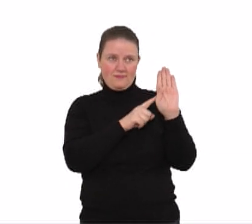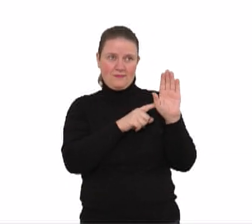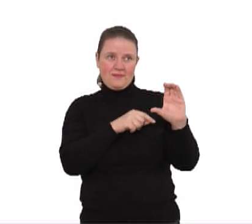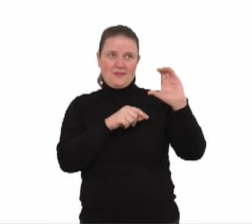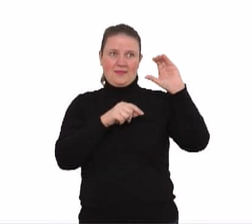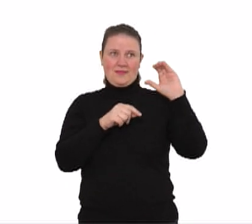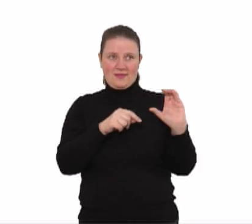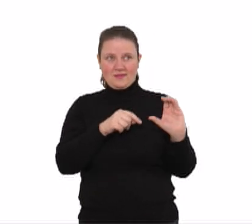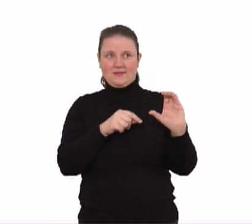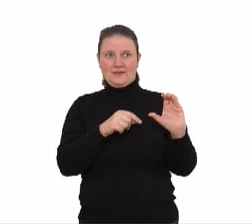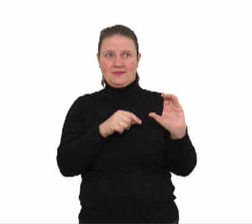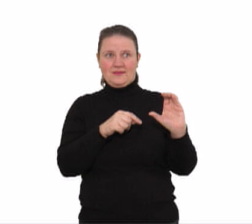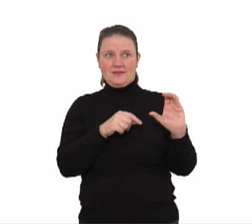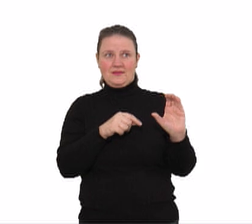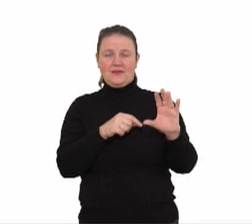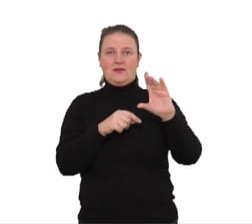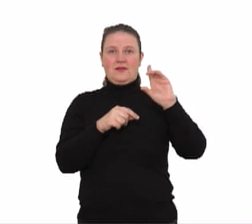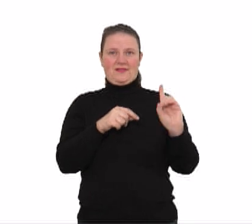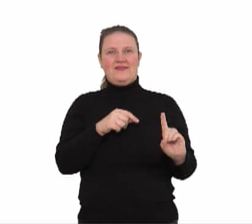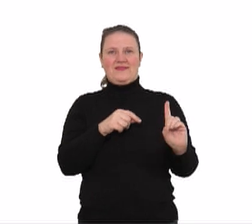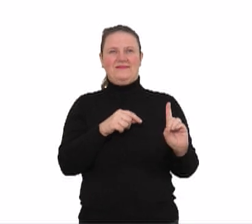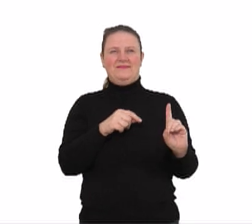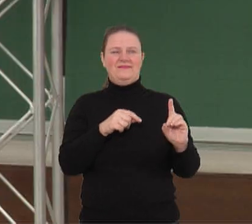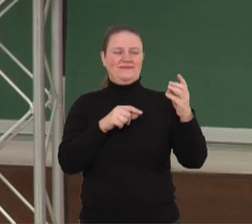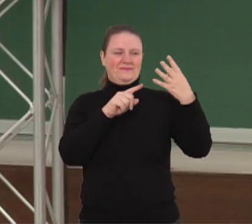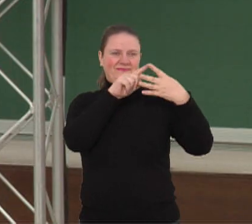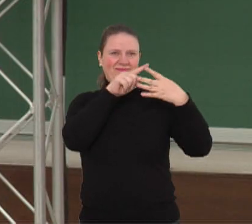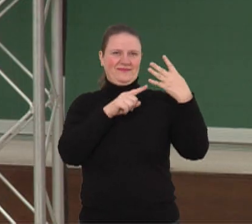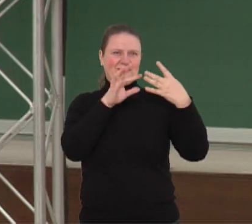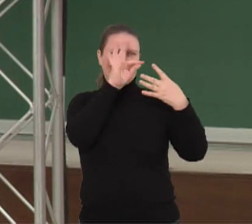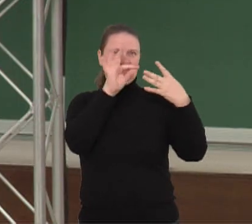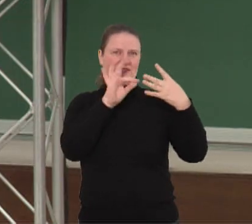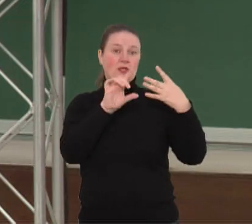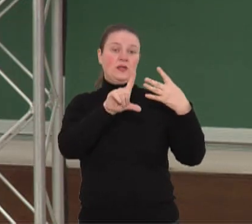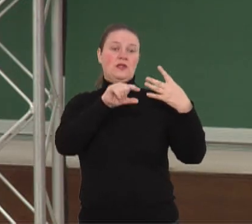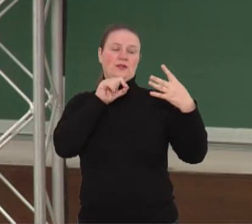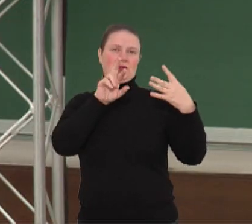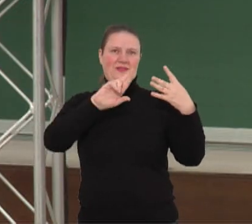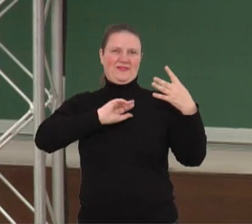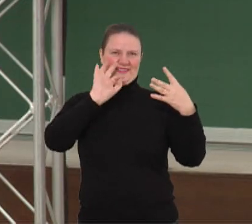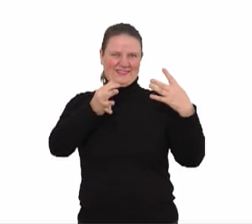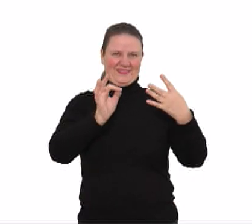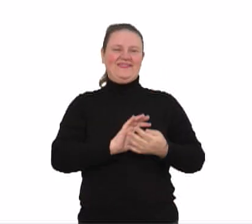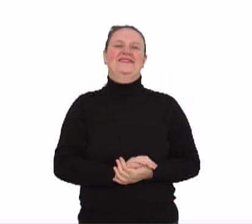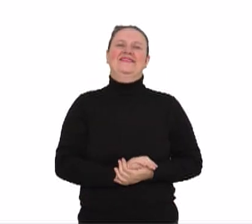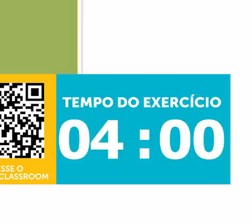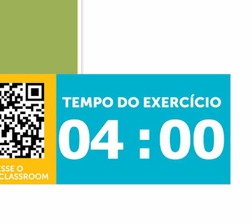Paleontologia? Arqueoastronomia ou astrologia? Anota, responde e já voltamos.